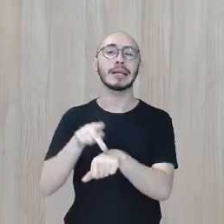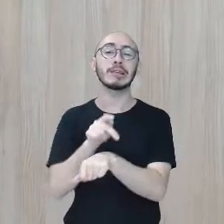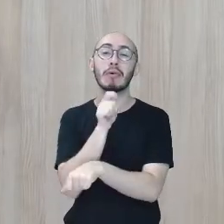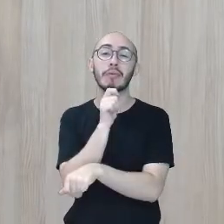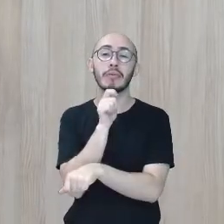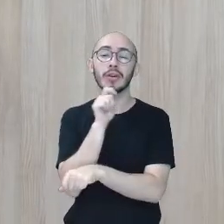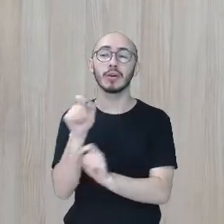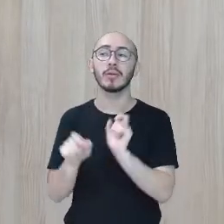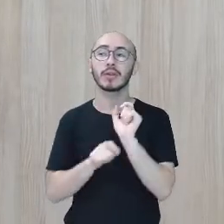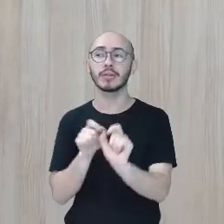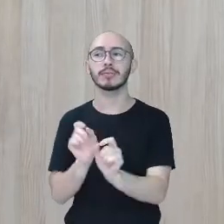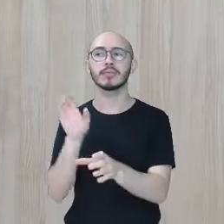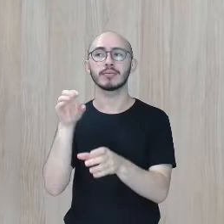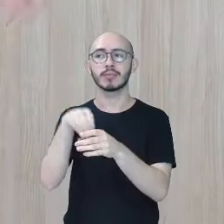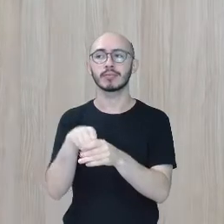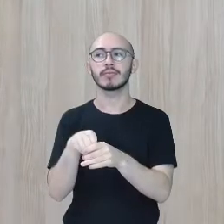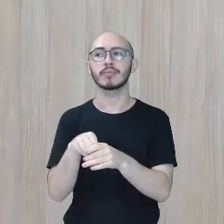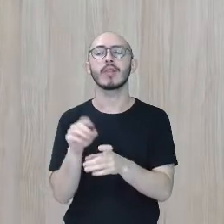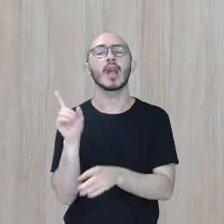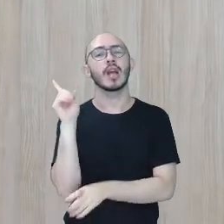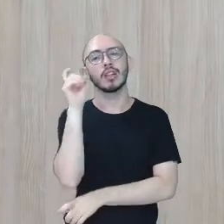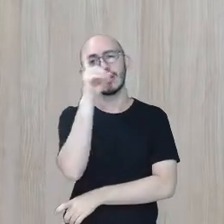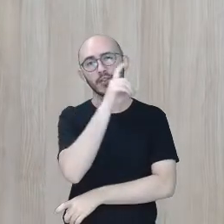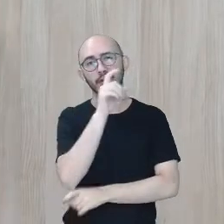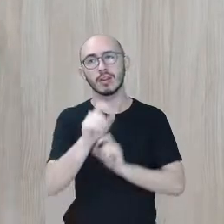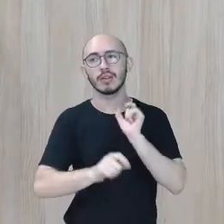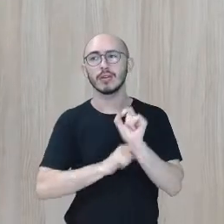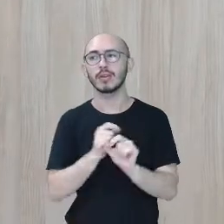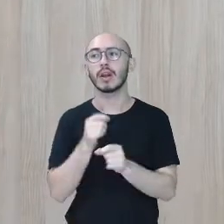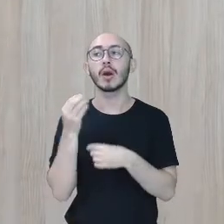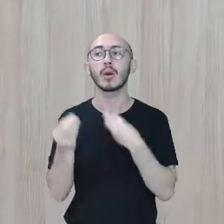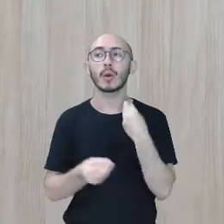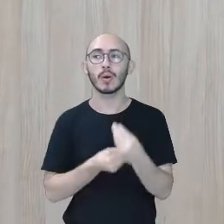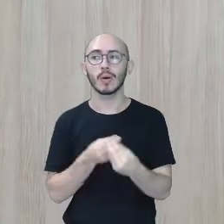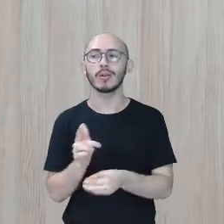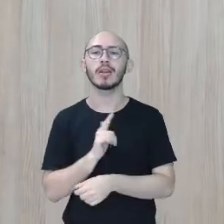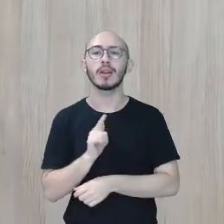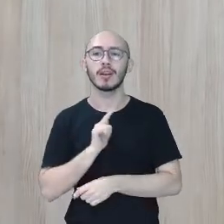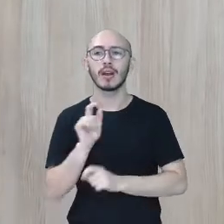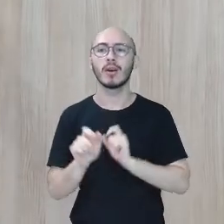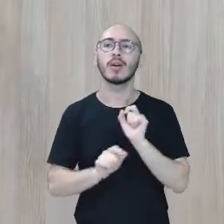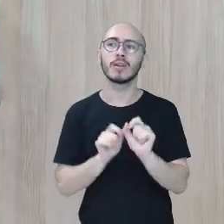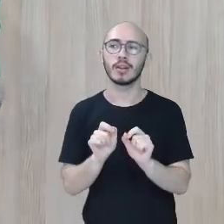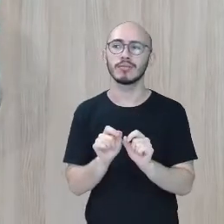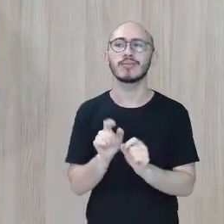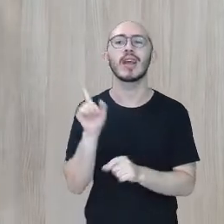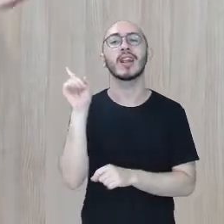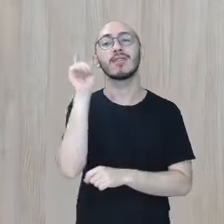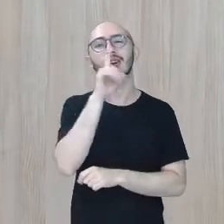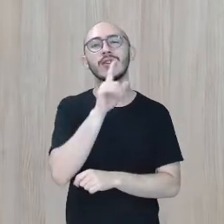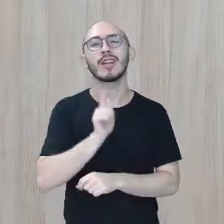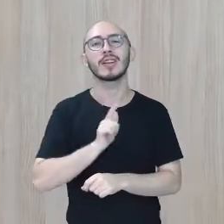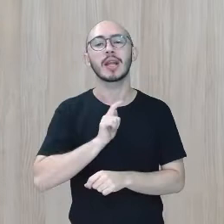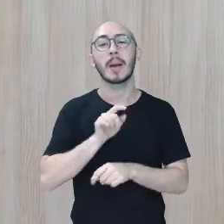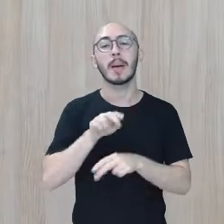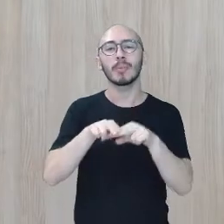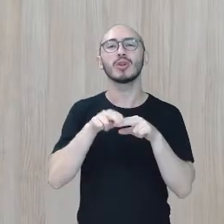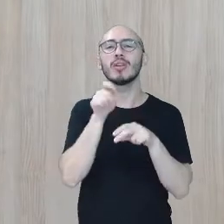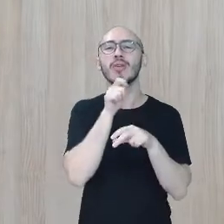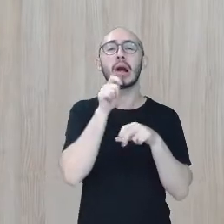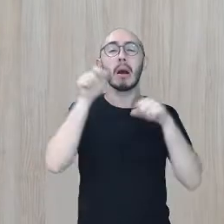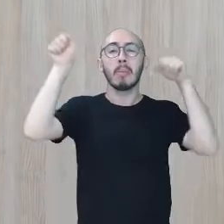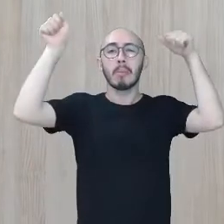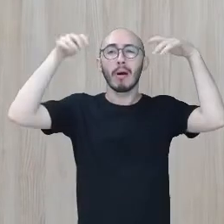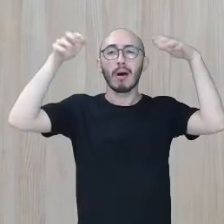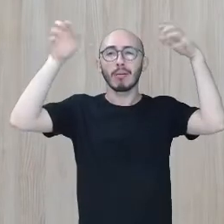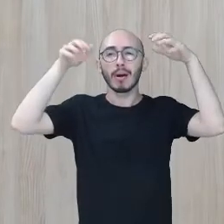eles assim, tinham muita dificuldade pela questão da neve, né? Então eles construíram esses centros de compra, né?